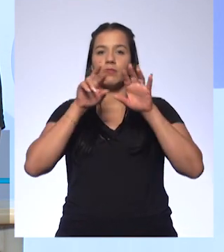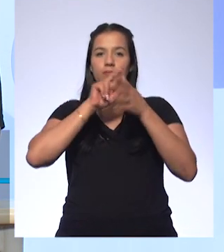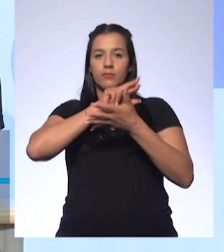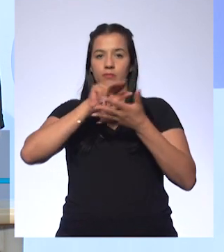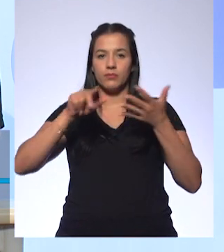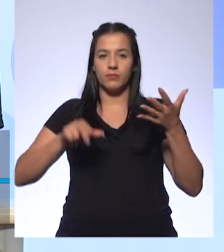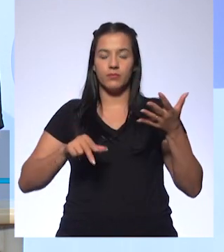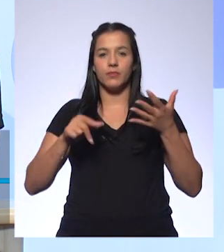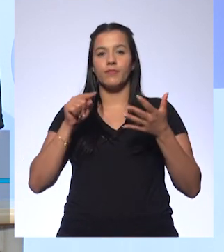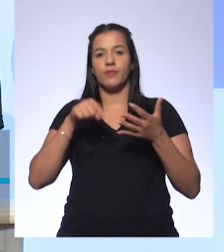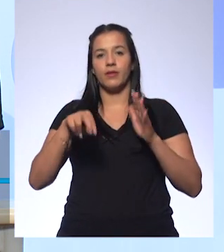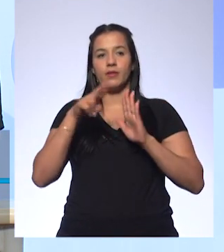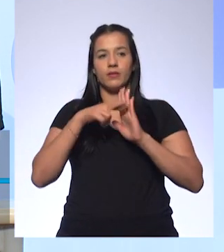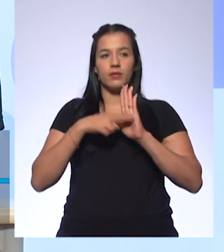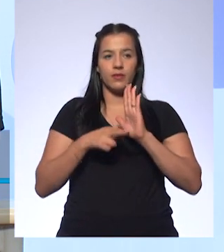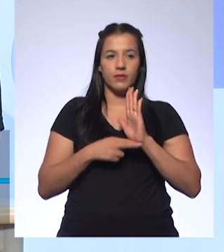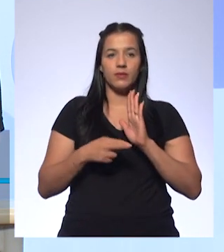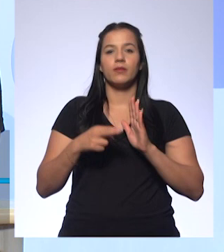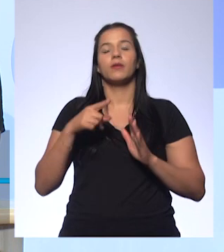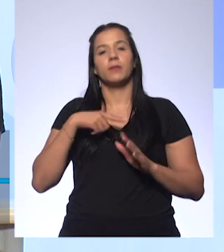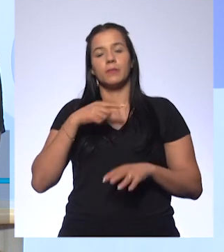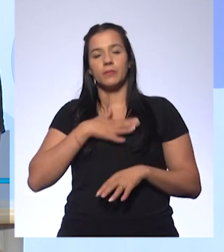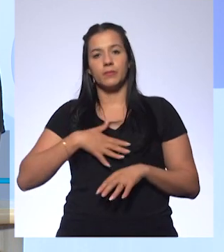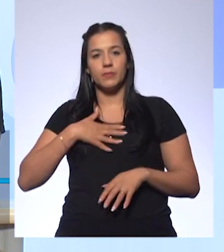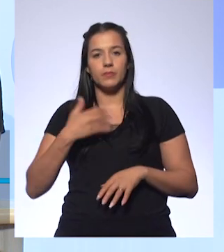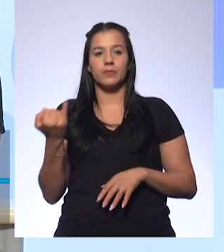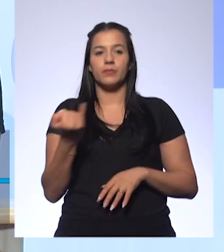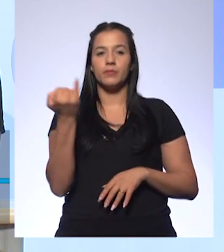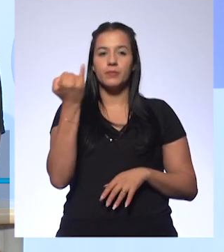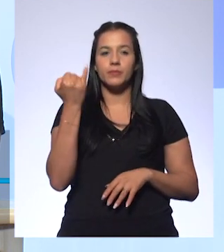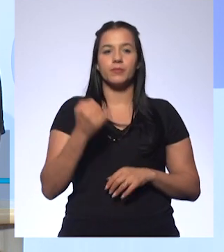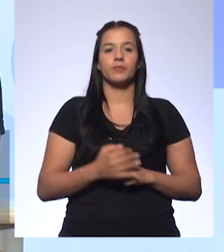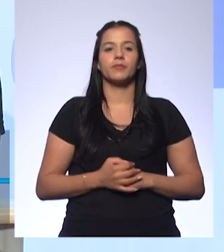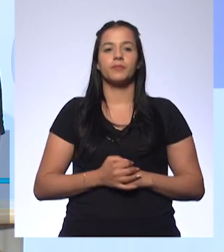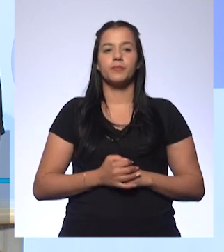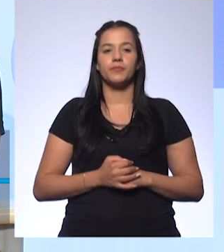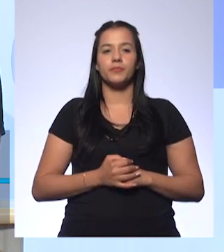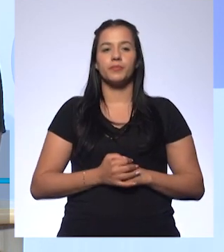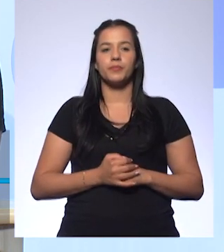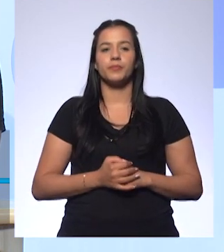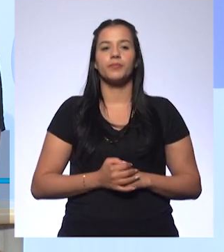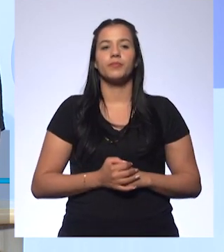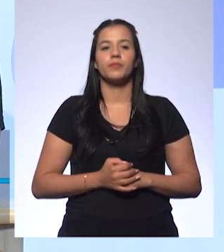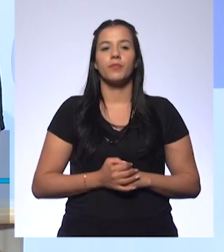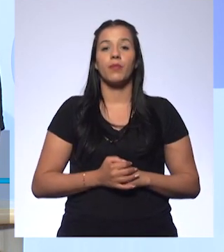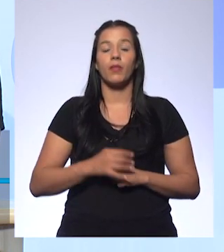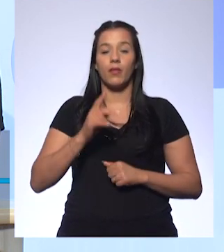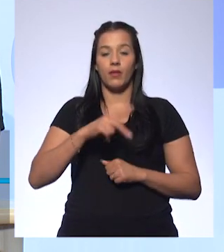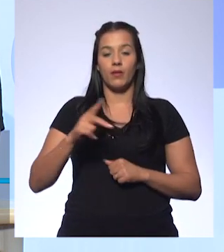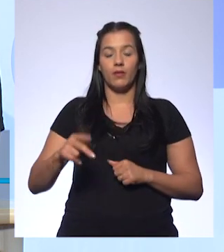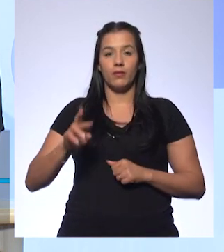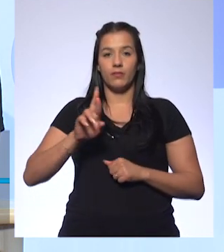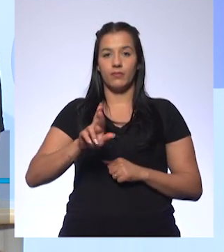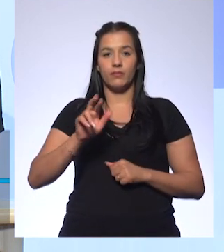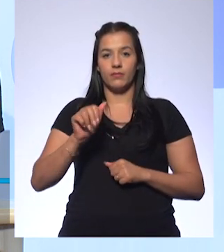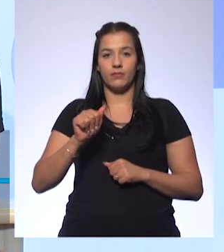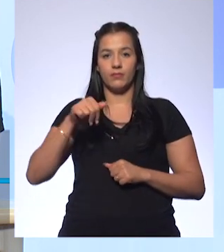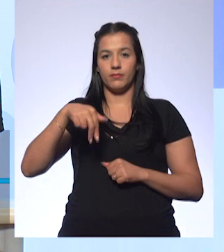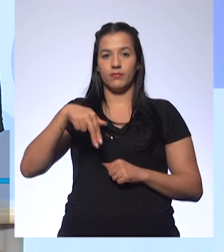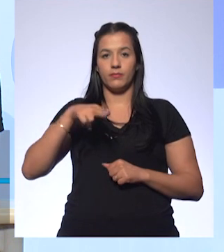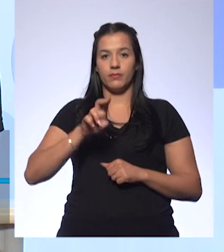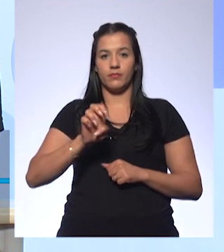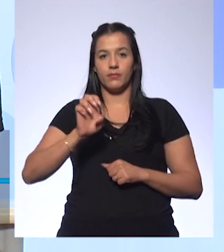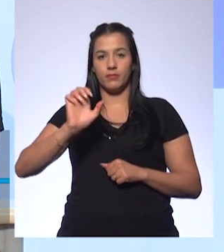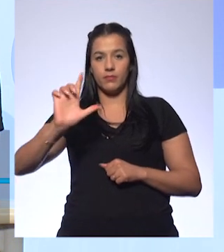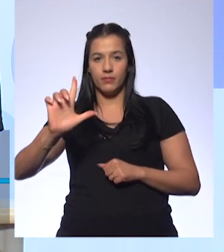fala das regras do octeto, que foi muito bom. Deixa eu ver aqui. A Pro Raquel falou que o aluno Alex